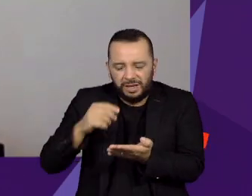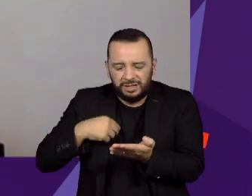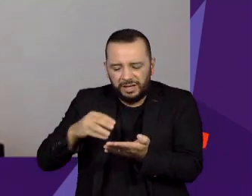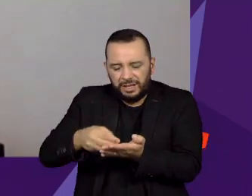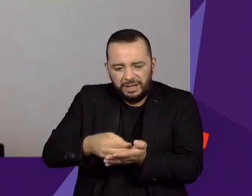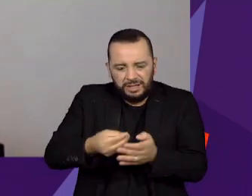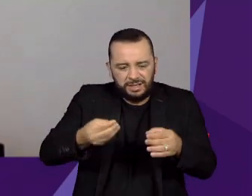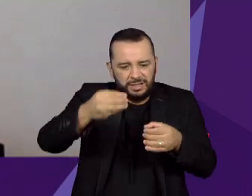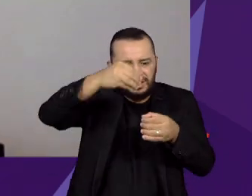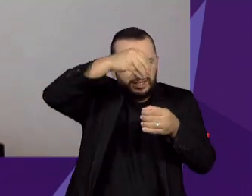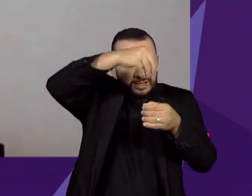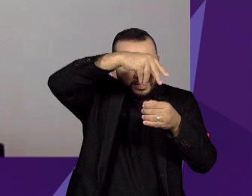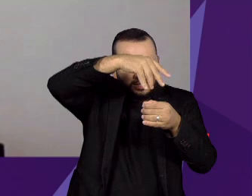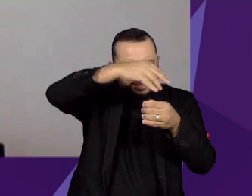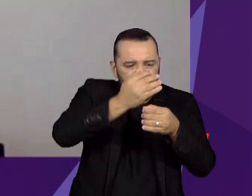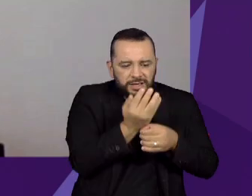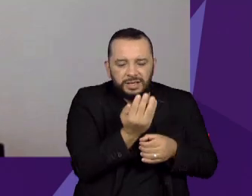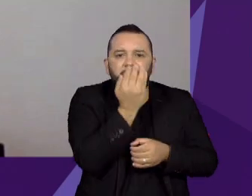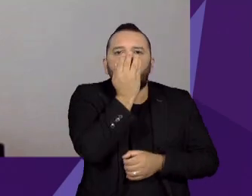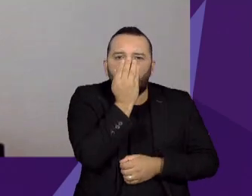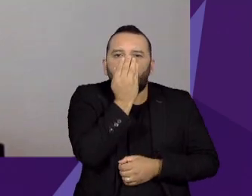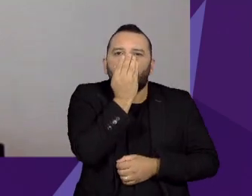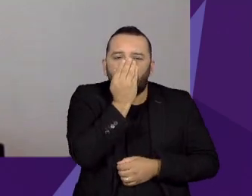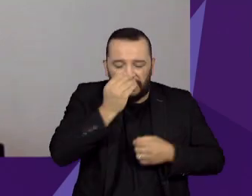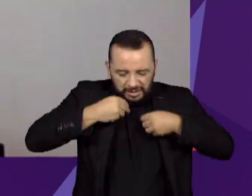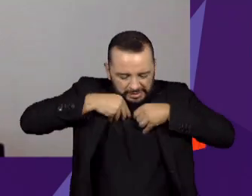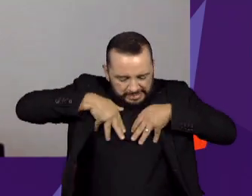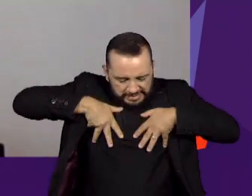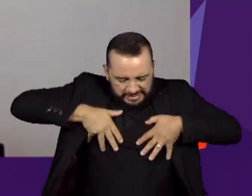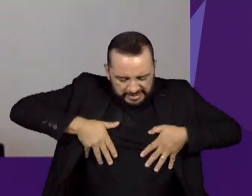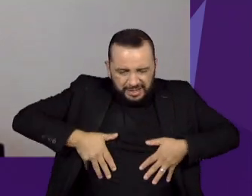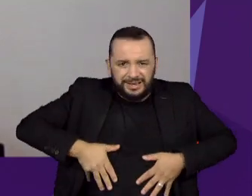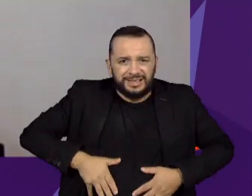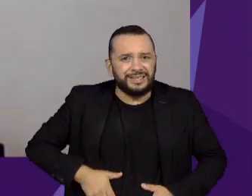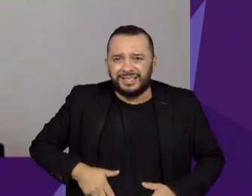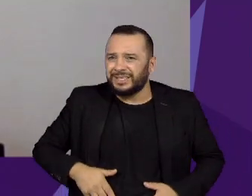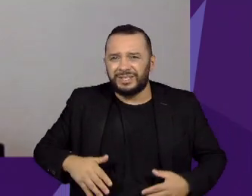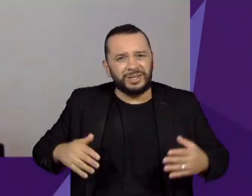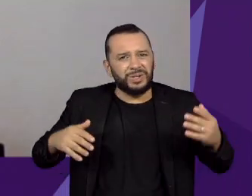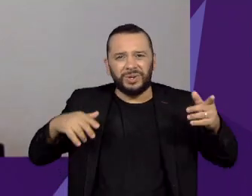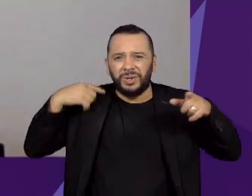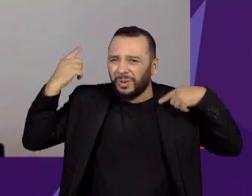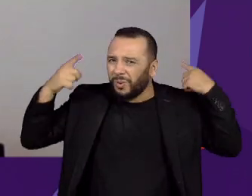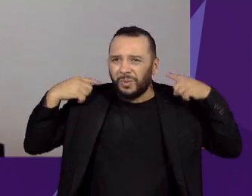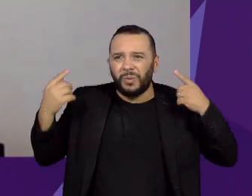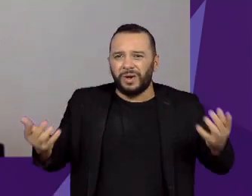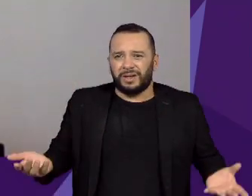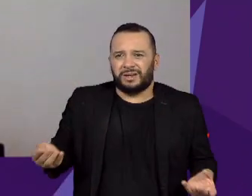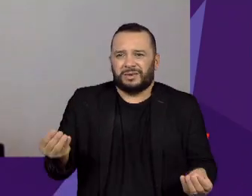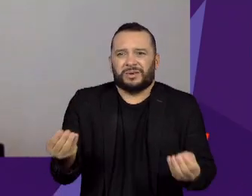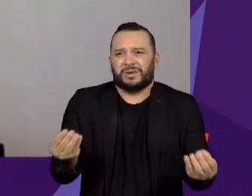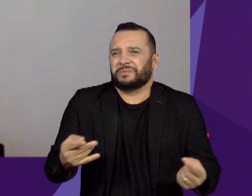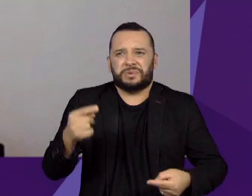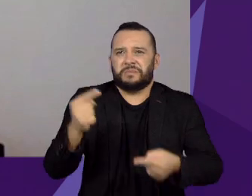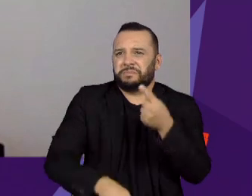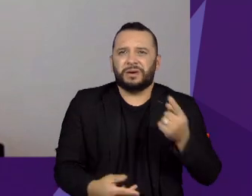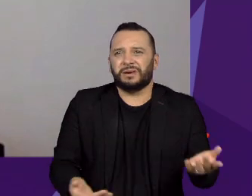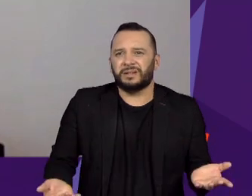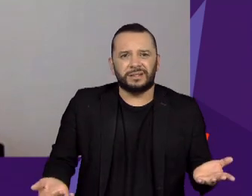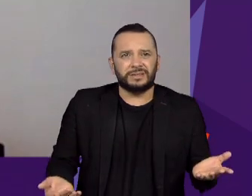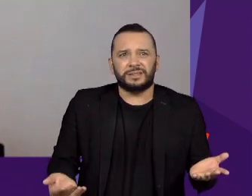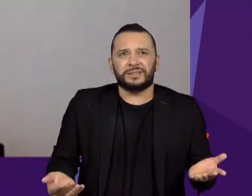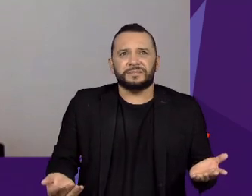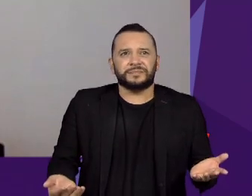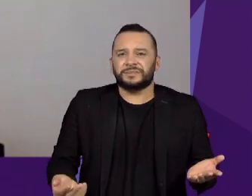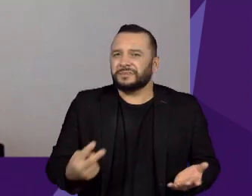vai partícula de comprimido para dentro do pulmão. Isso é uma coisa meio mengeliana, que não existe